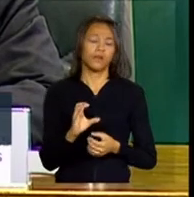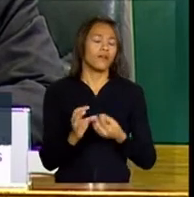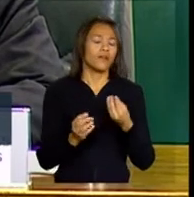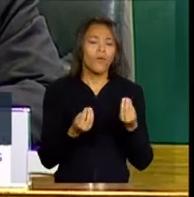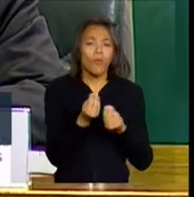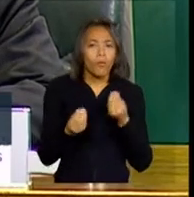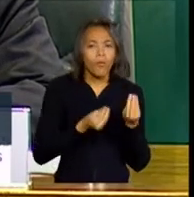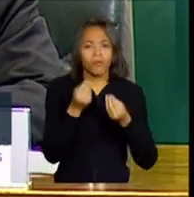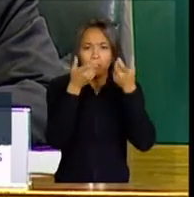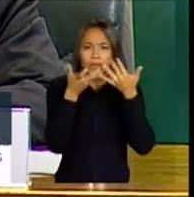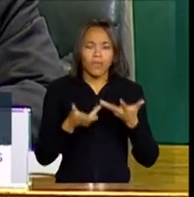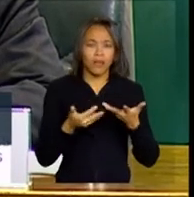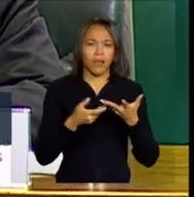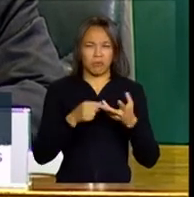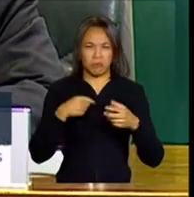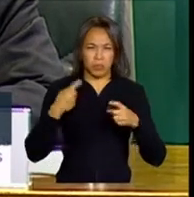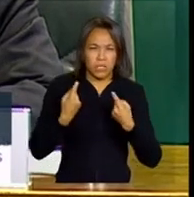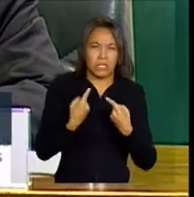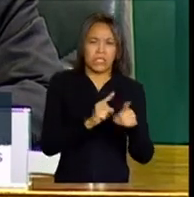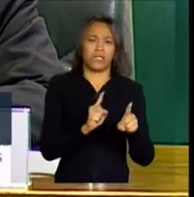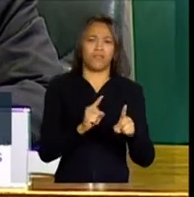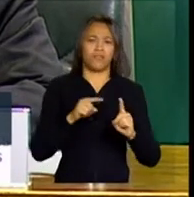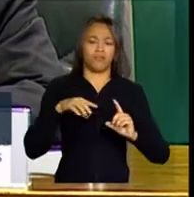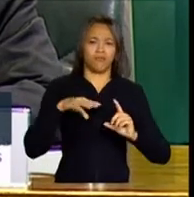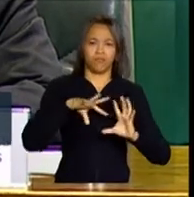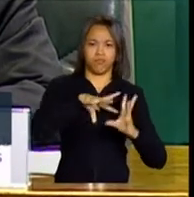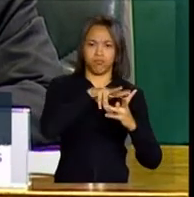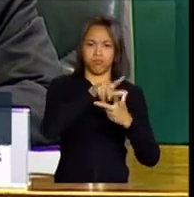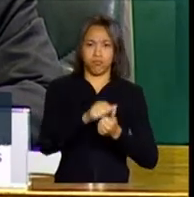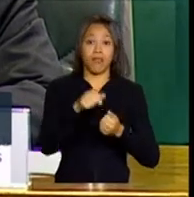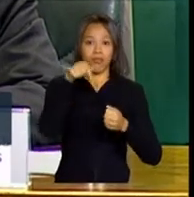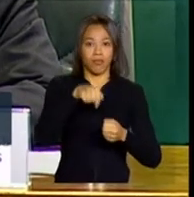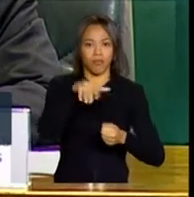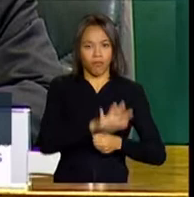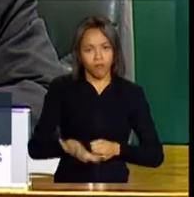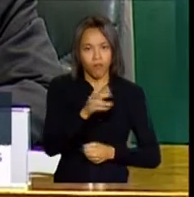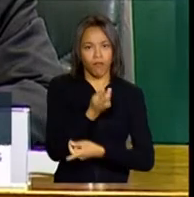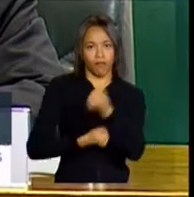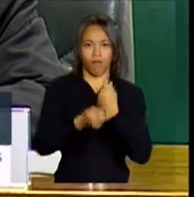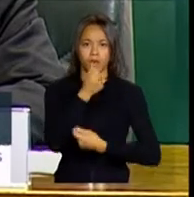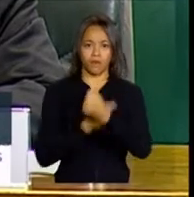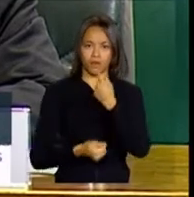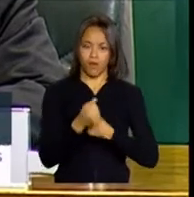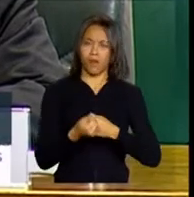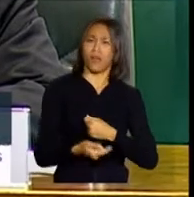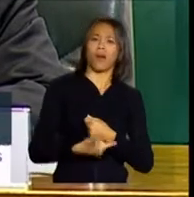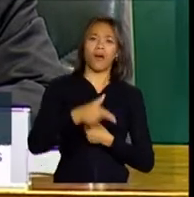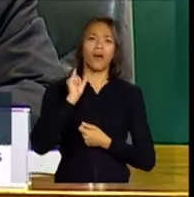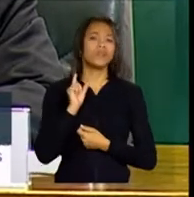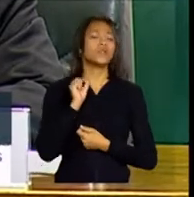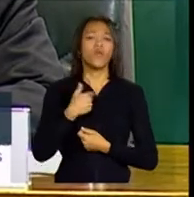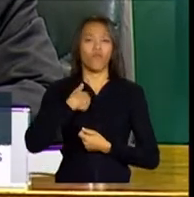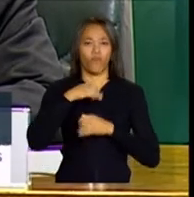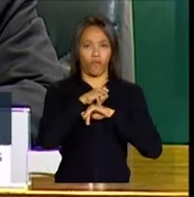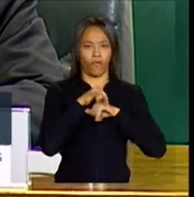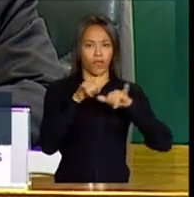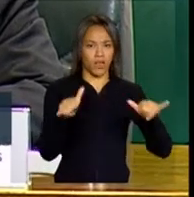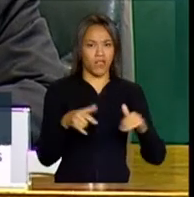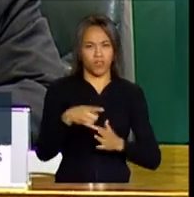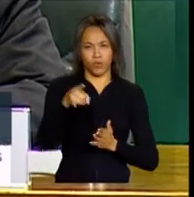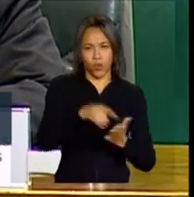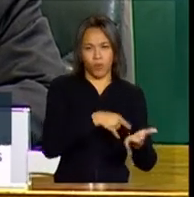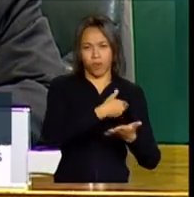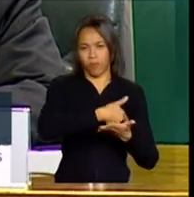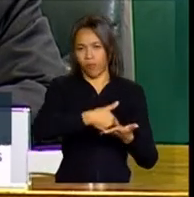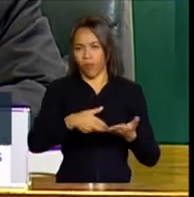desafios da atuação internacional do Brasil no plano comercial naquela ocasião anunciei um conjunto de medidas